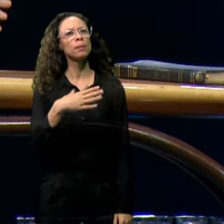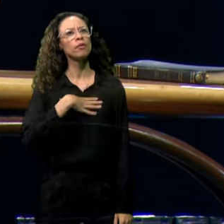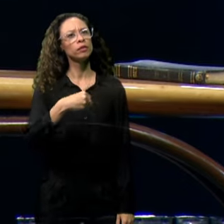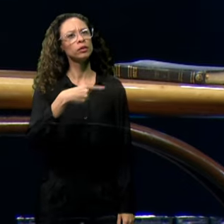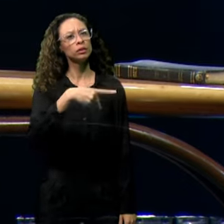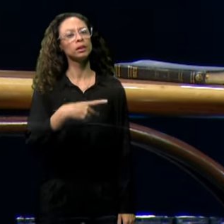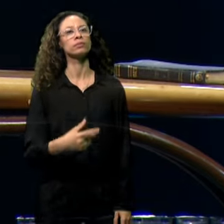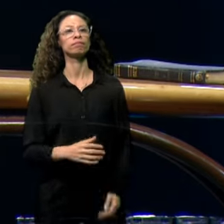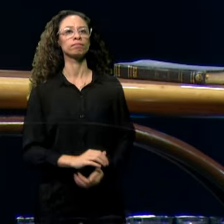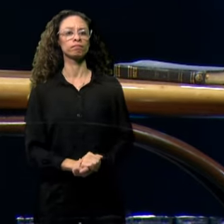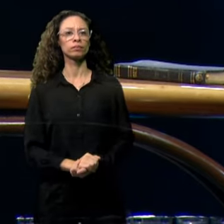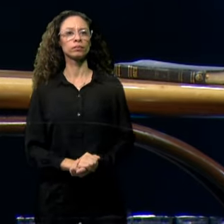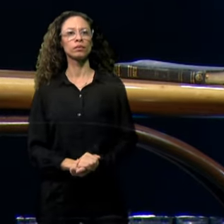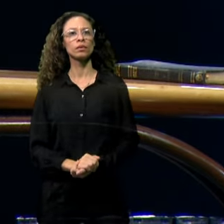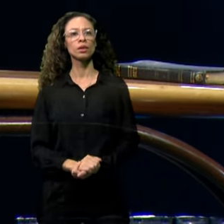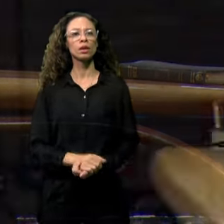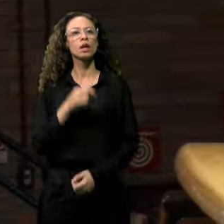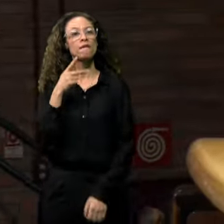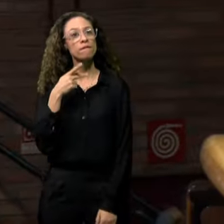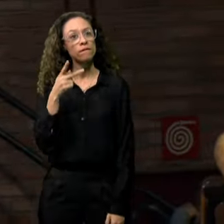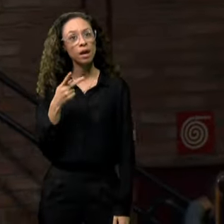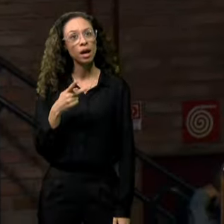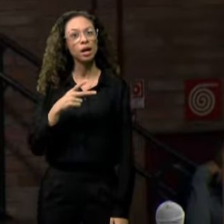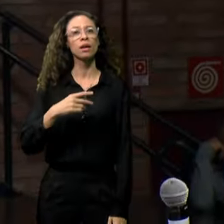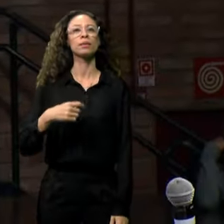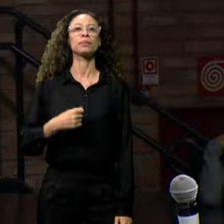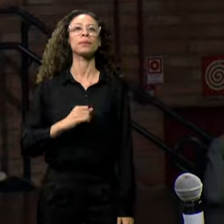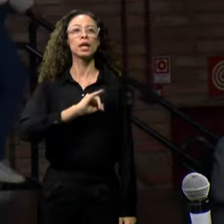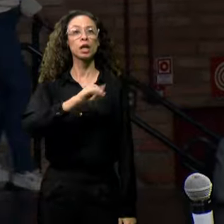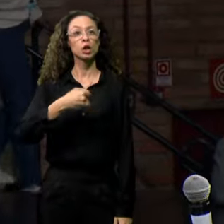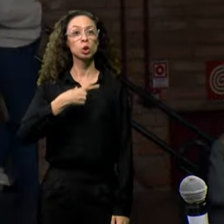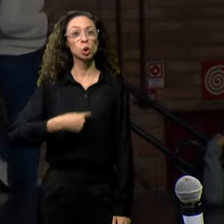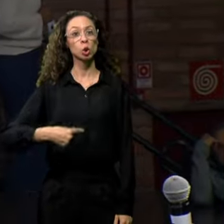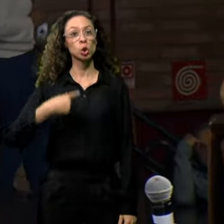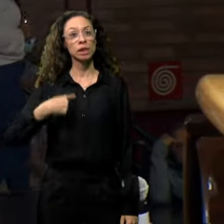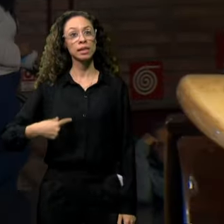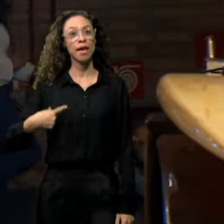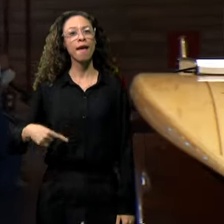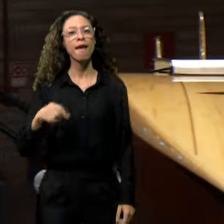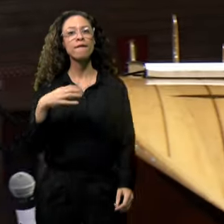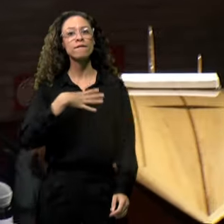e começa a falar para os filhos de José olha